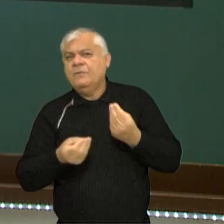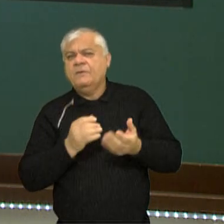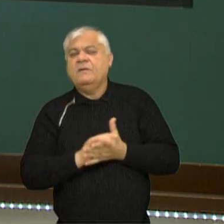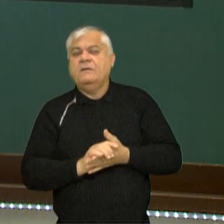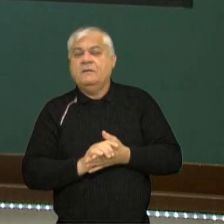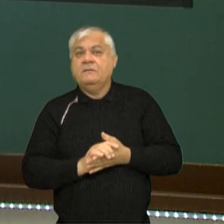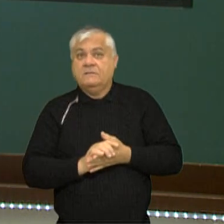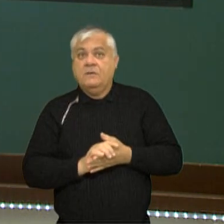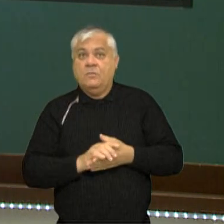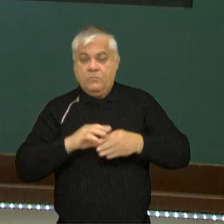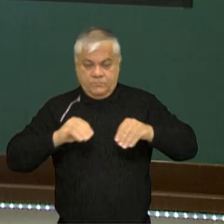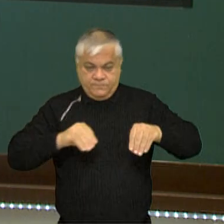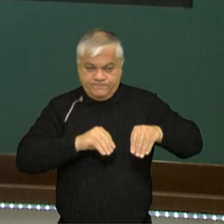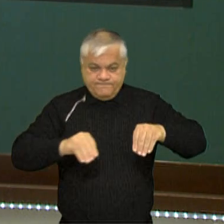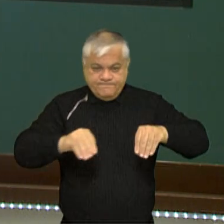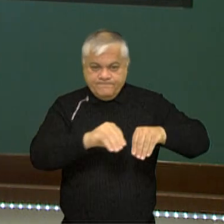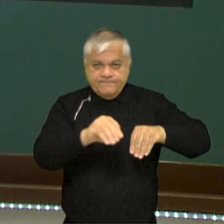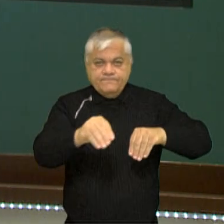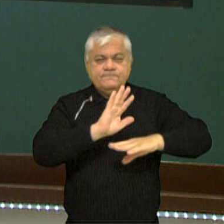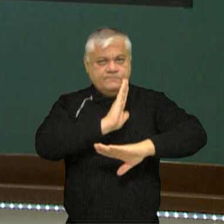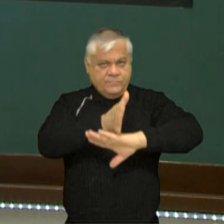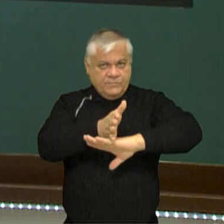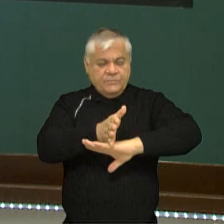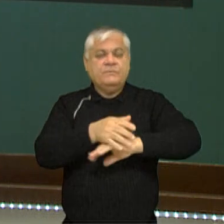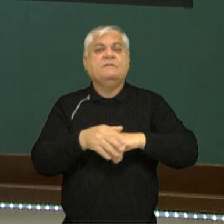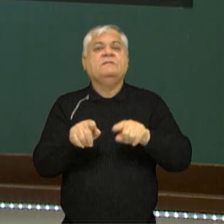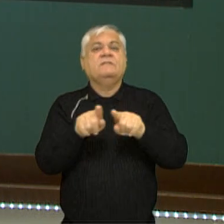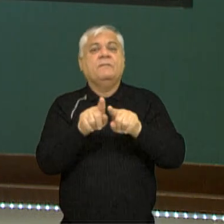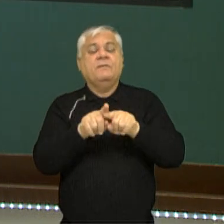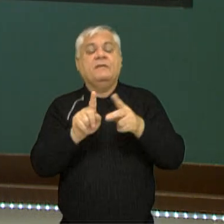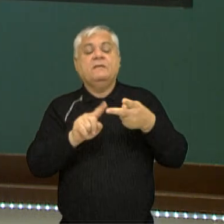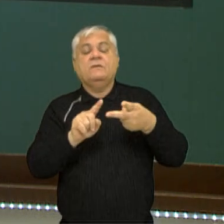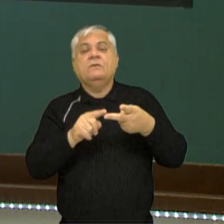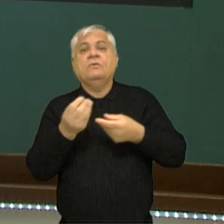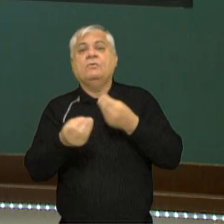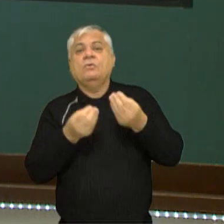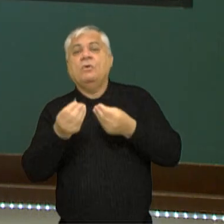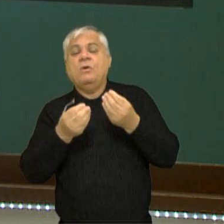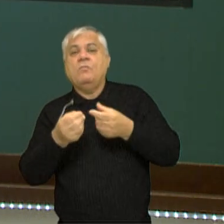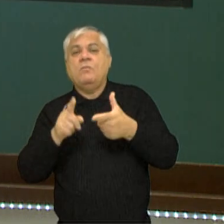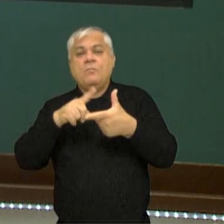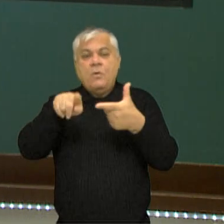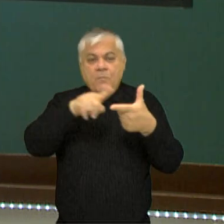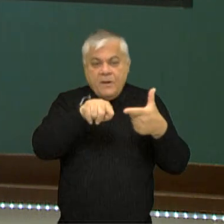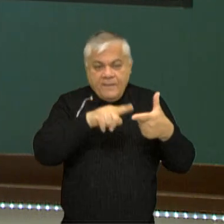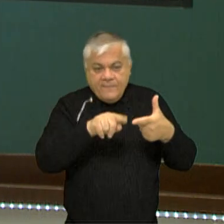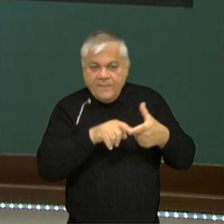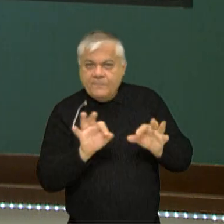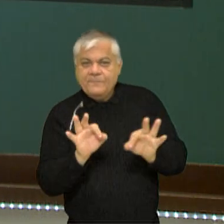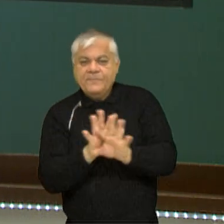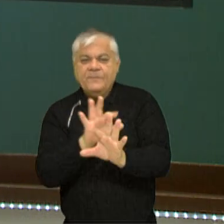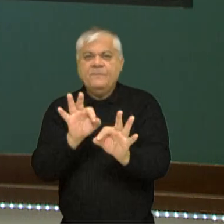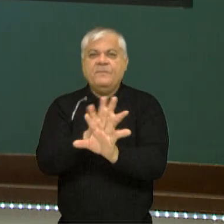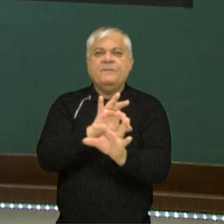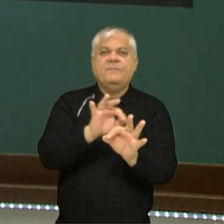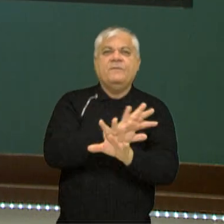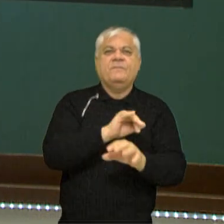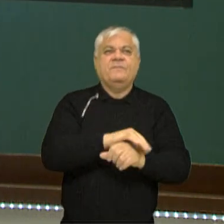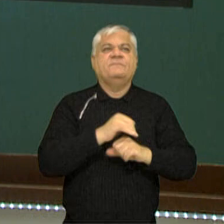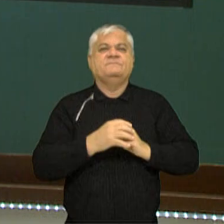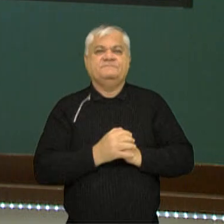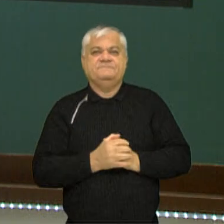Algumas posições elementares de checkmate e solucionamos alguns problemas em um